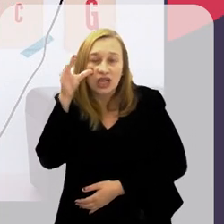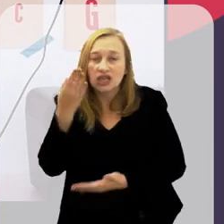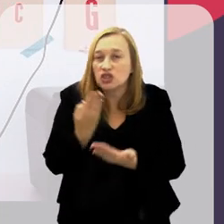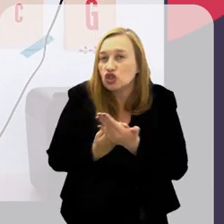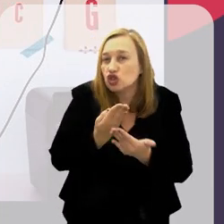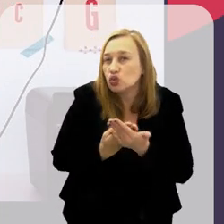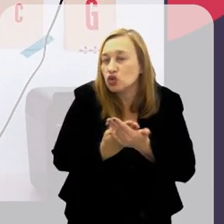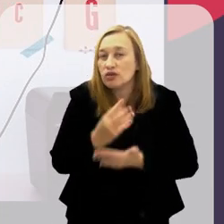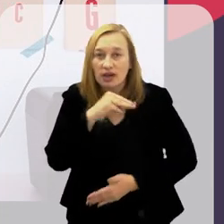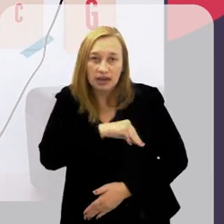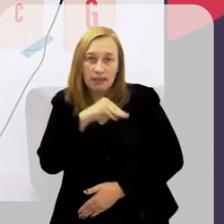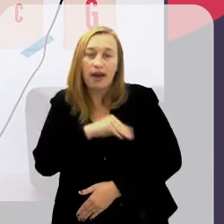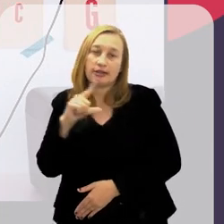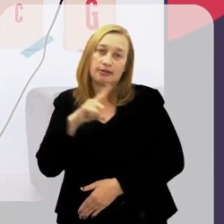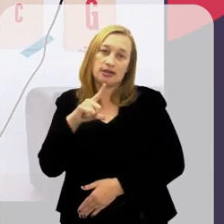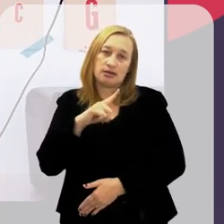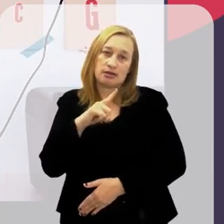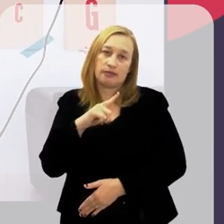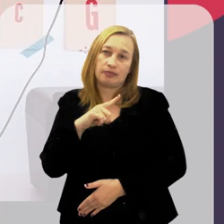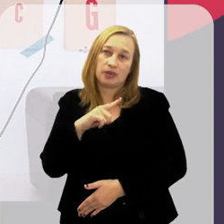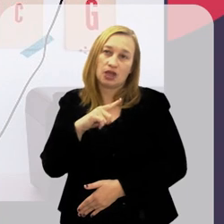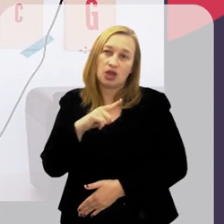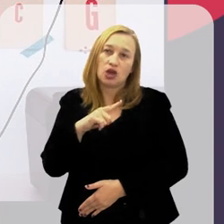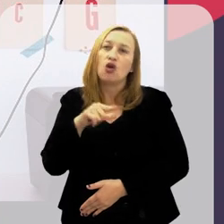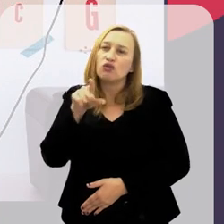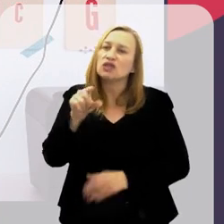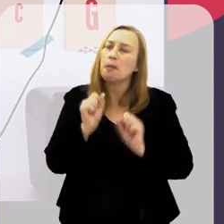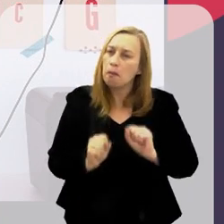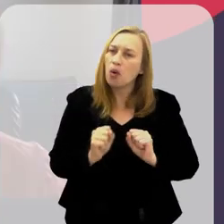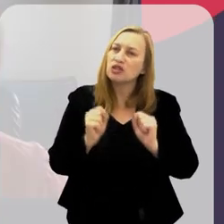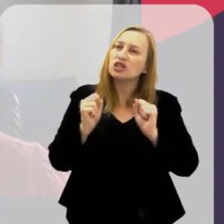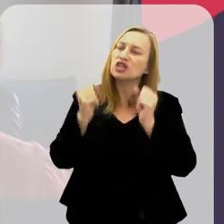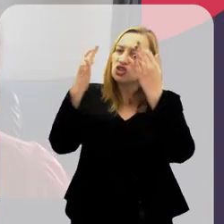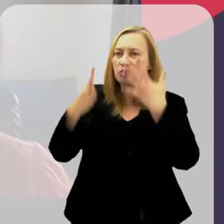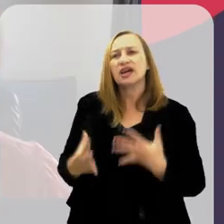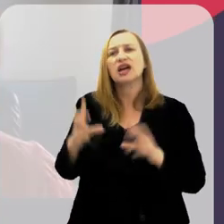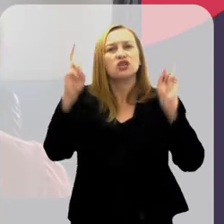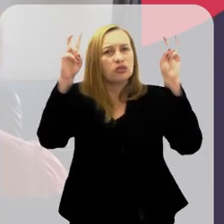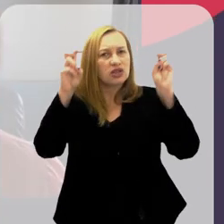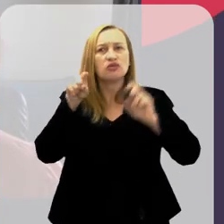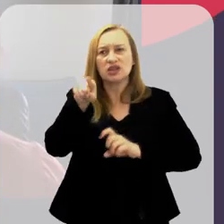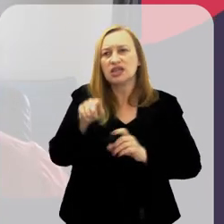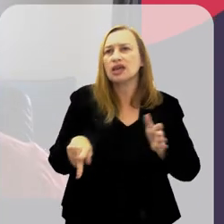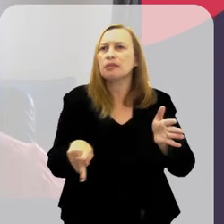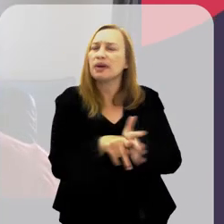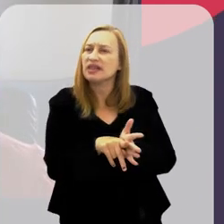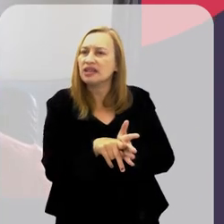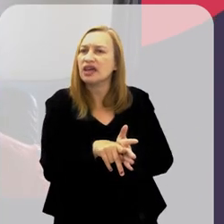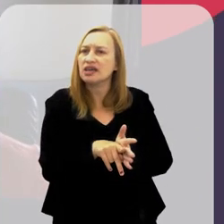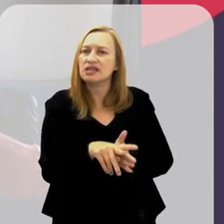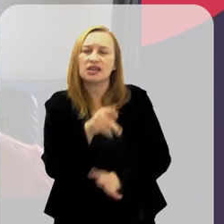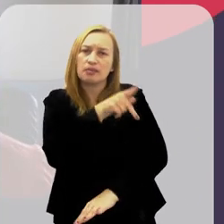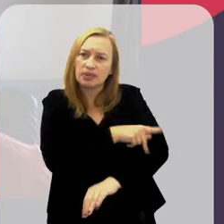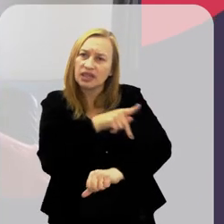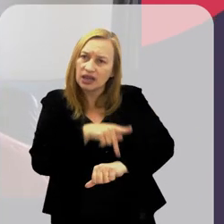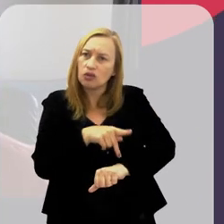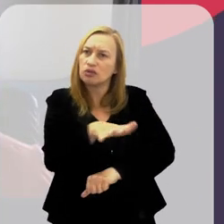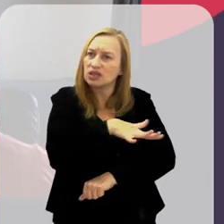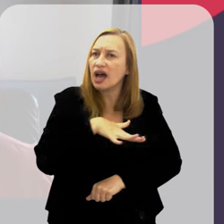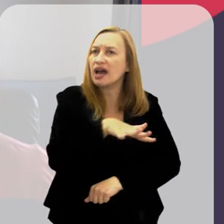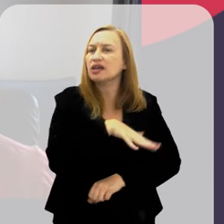gente se dedicando ao estudo de matemática. O que que você pode falar sobre isso, você que é